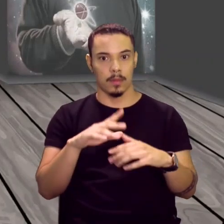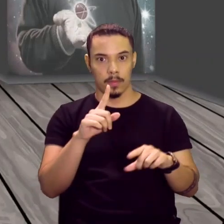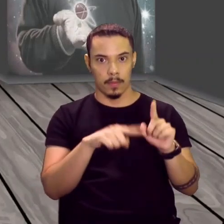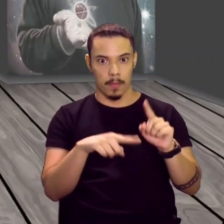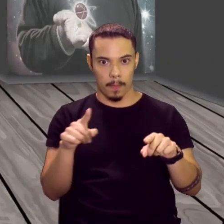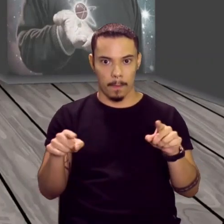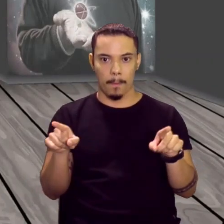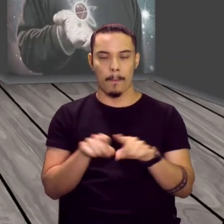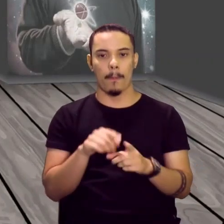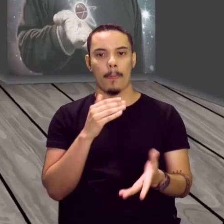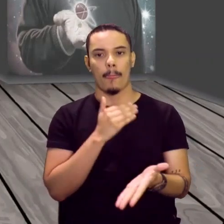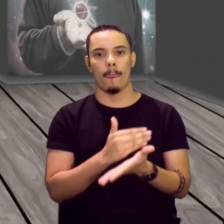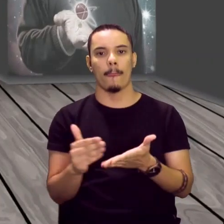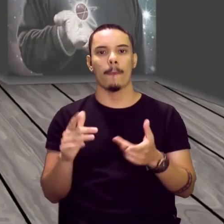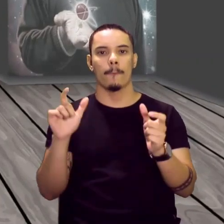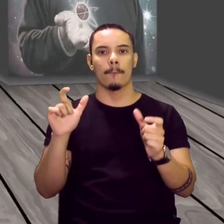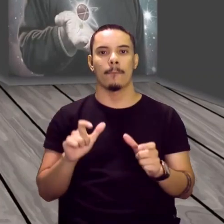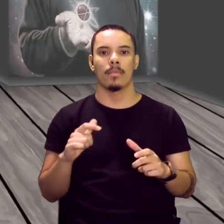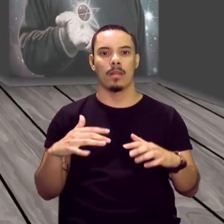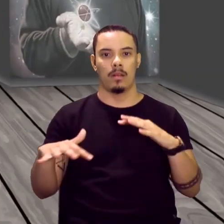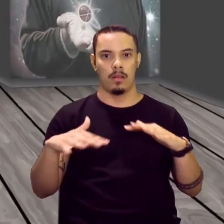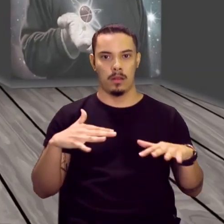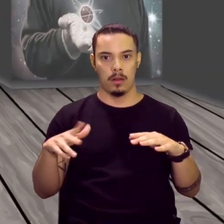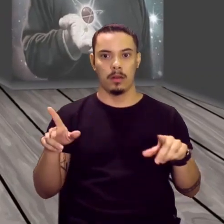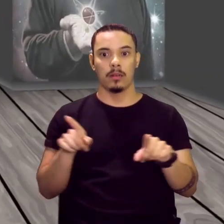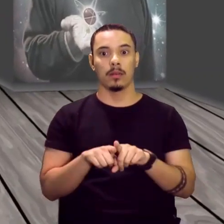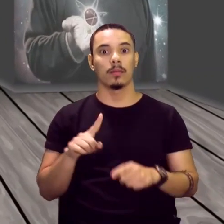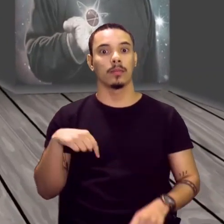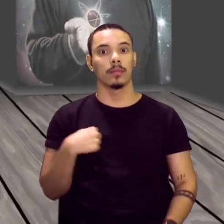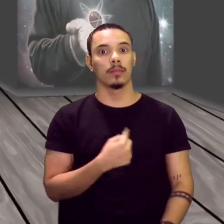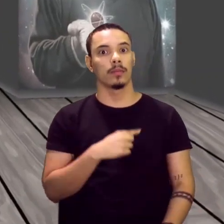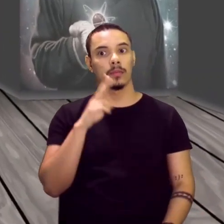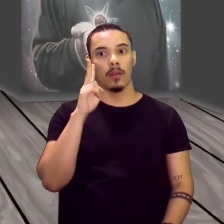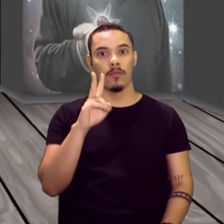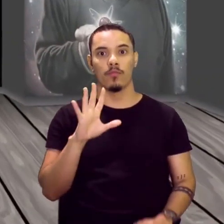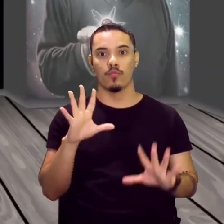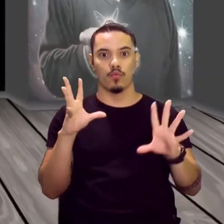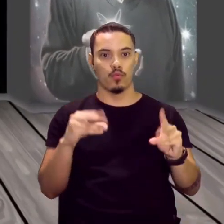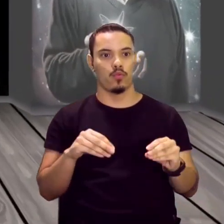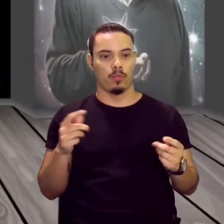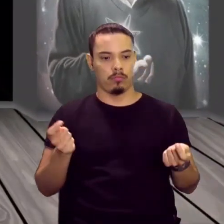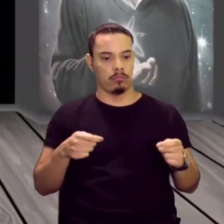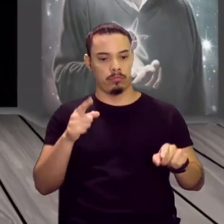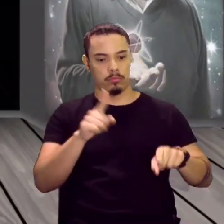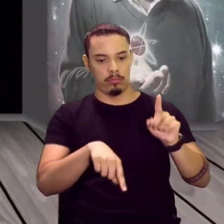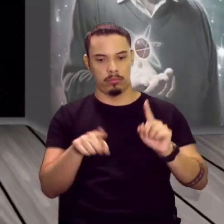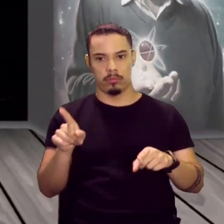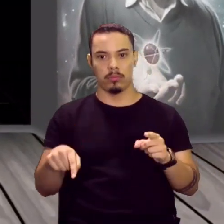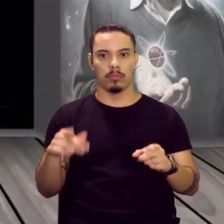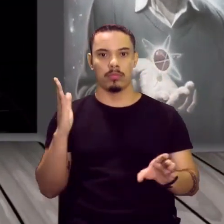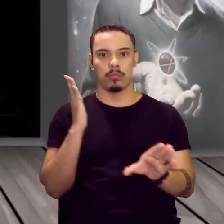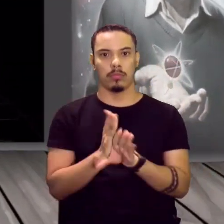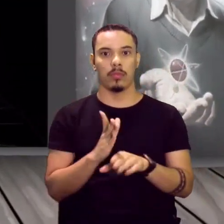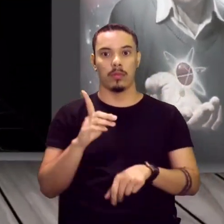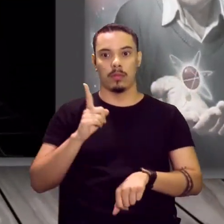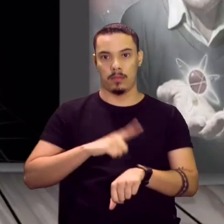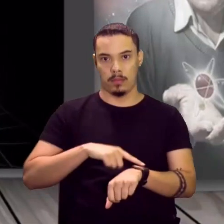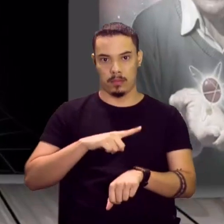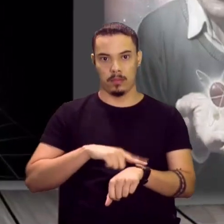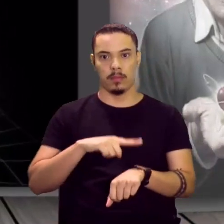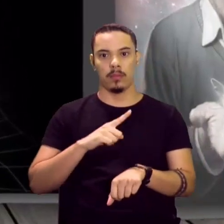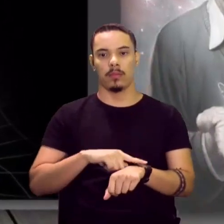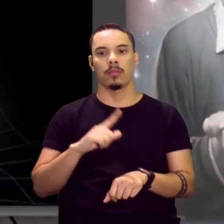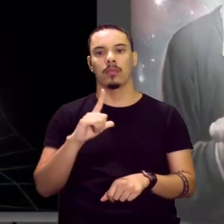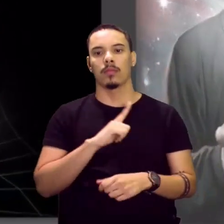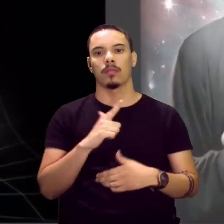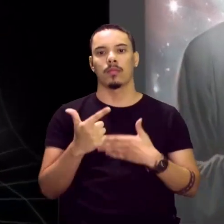variado. Começamos lá pela aceleração e nós vimos que tudo que é variável em função do tempo se gera aí